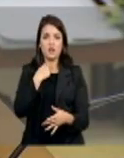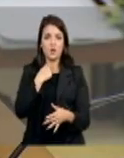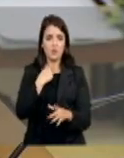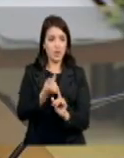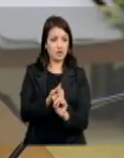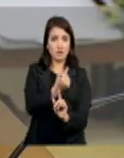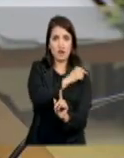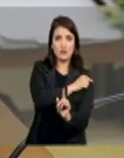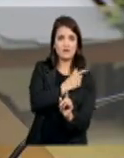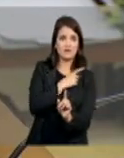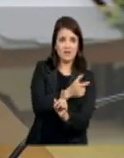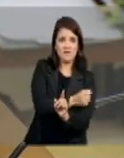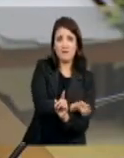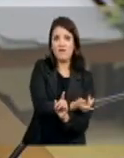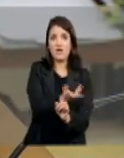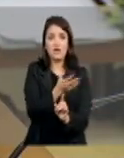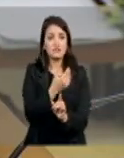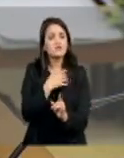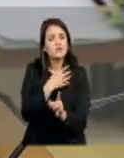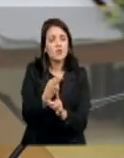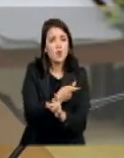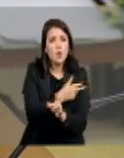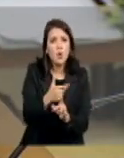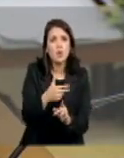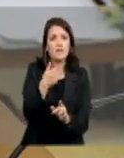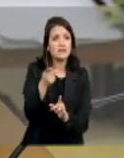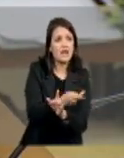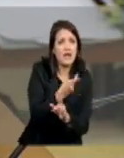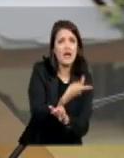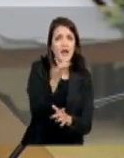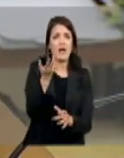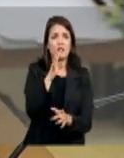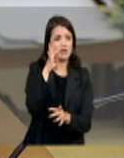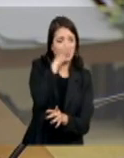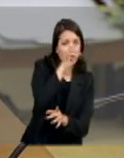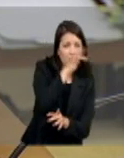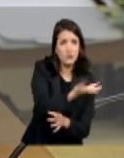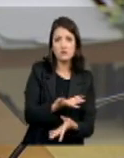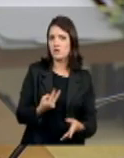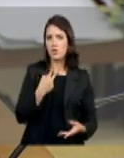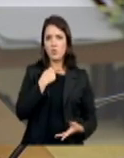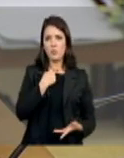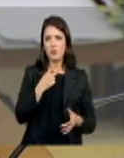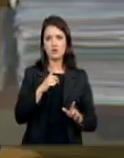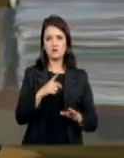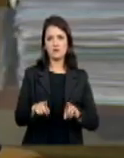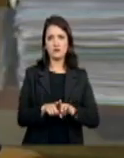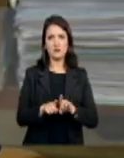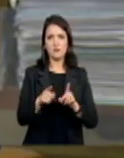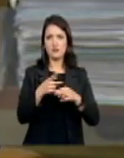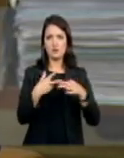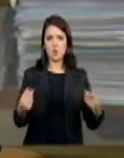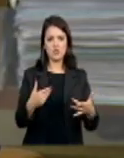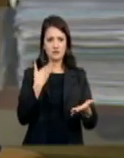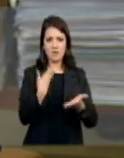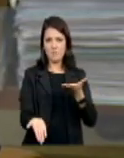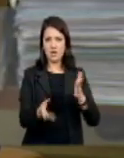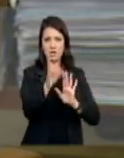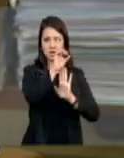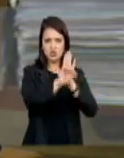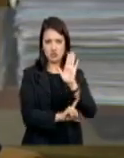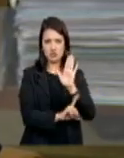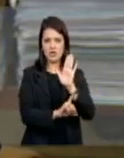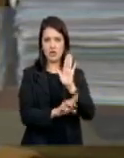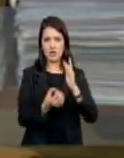abusos nem deve reduzir-se atos que importa em em violação de direitos ou que